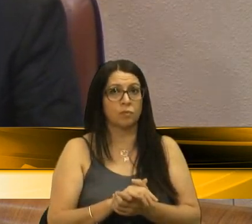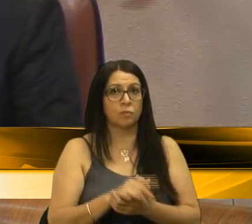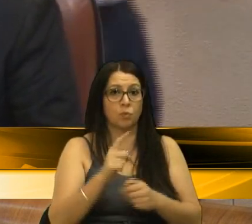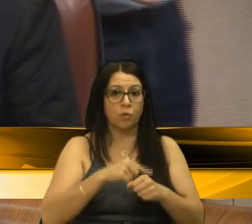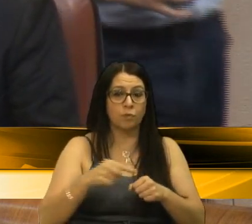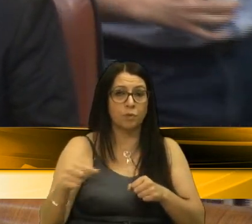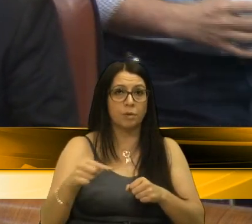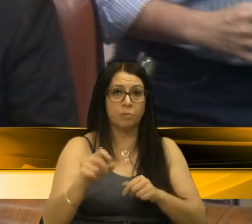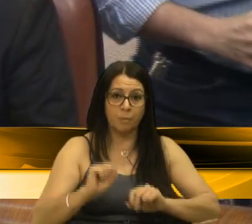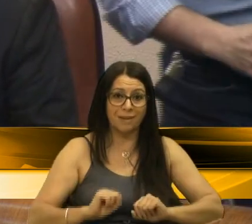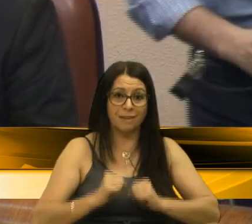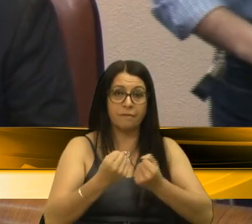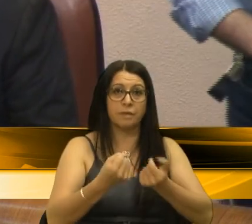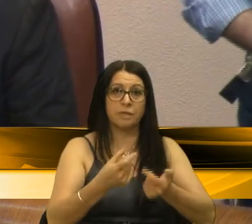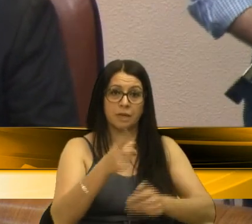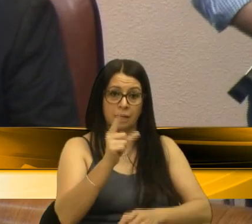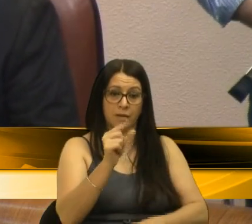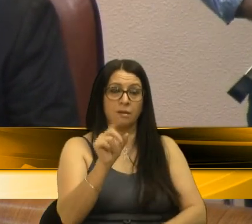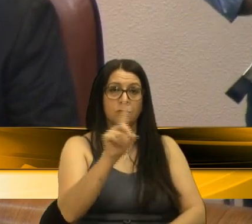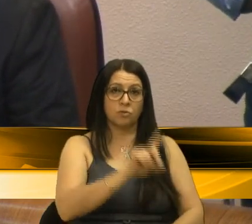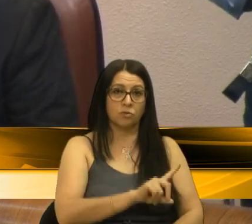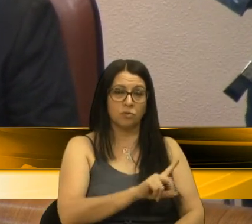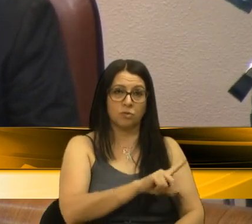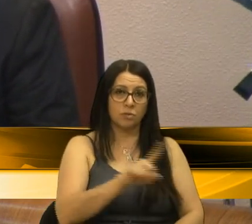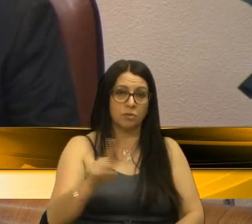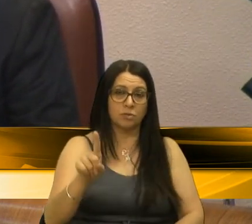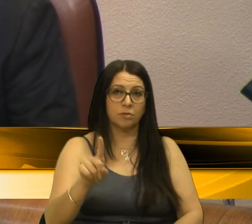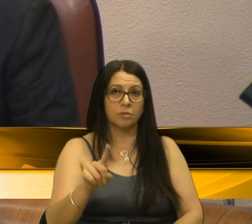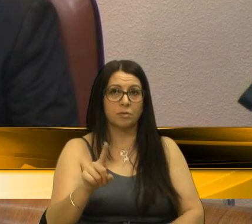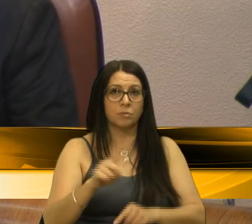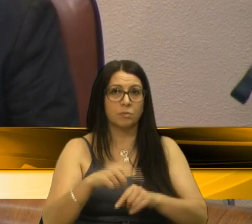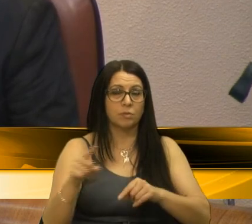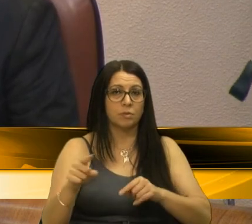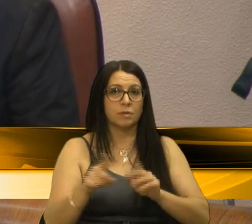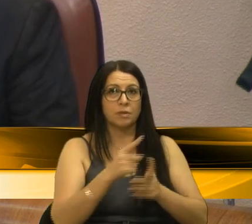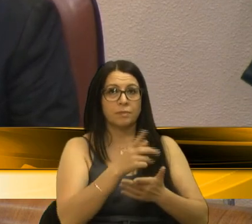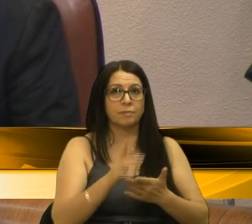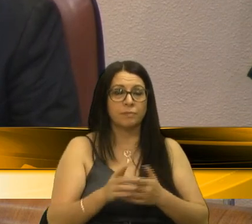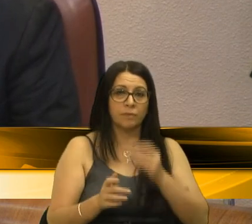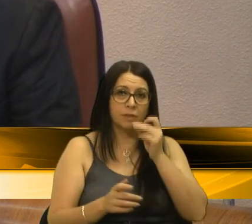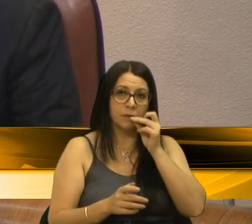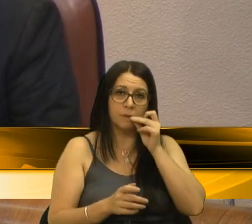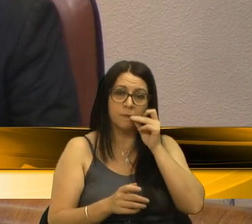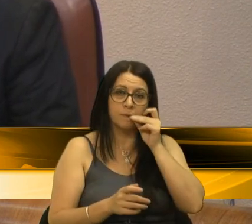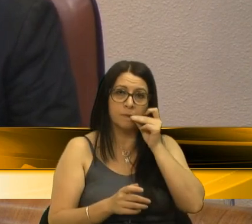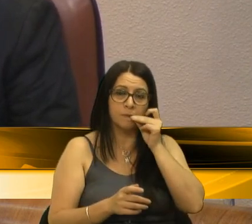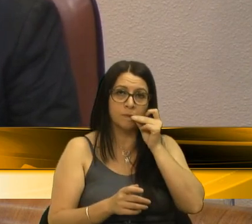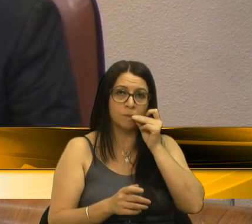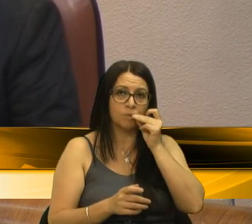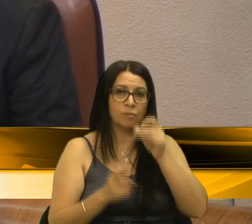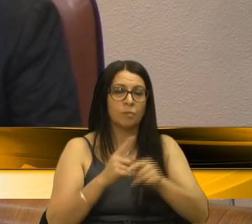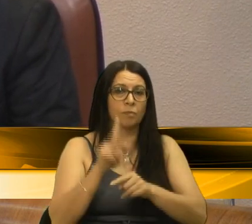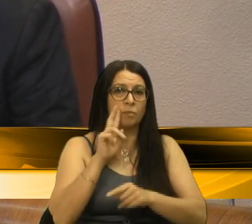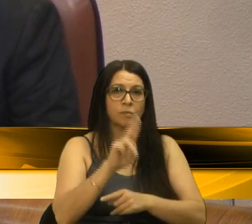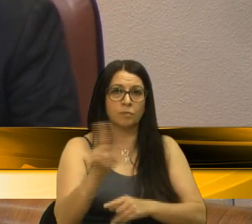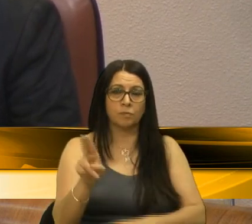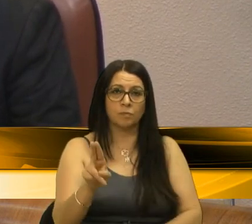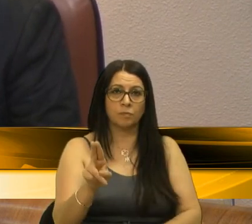para a defesa, 10 dias, e novo prazo para parecer prévio, 5 dias, poderá levar a eventual